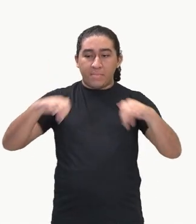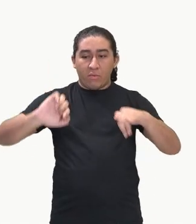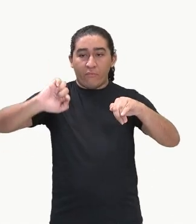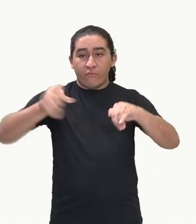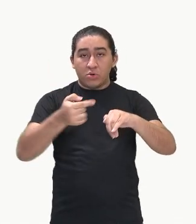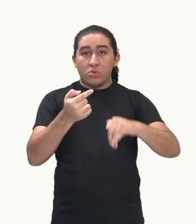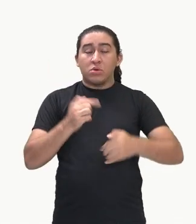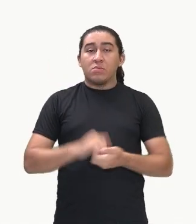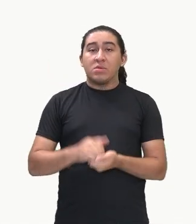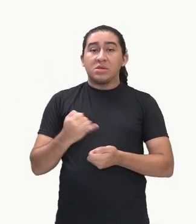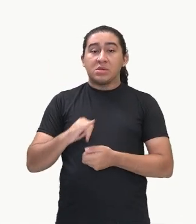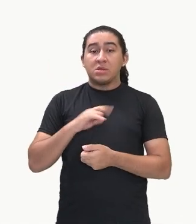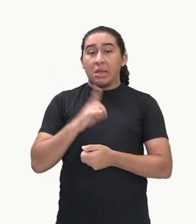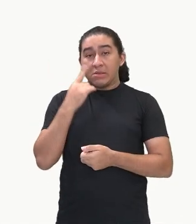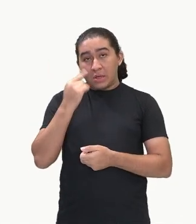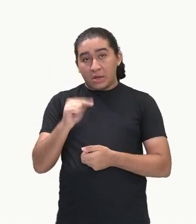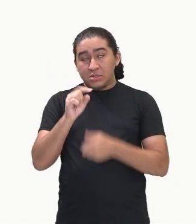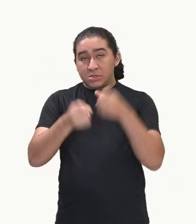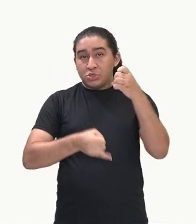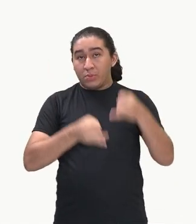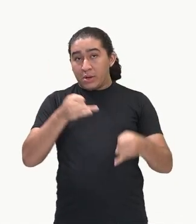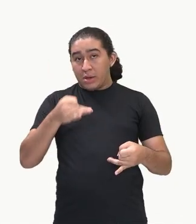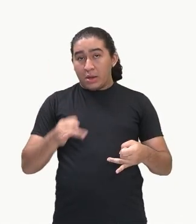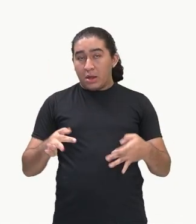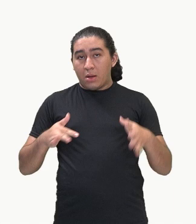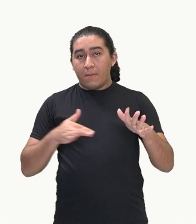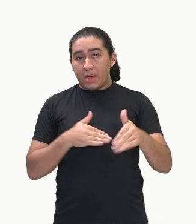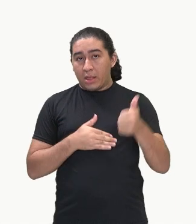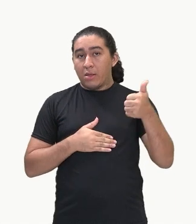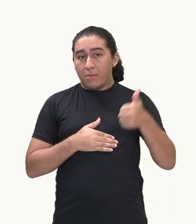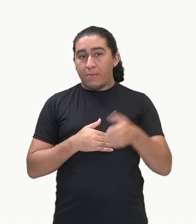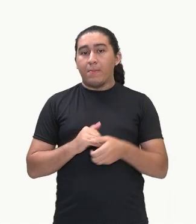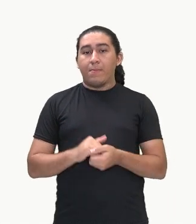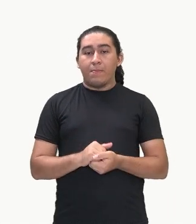você tiver a intenção de explicar mais